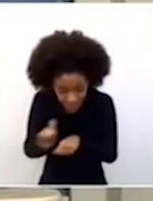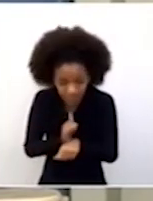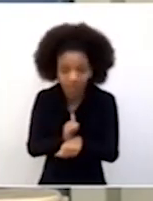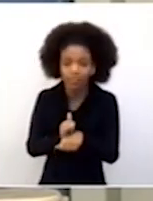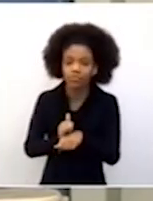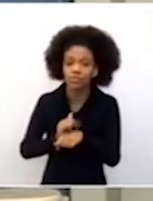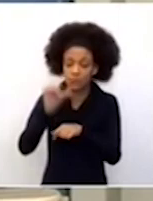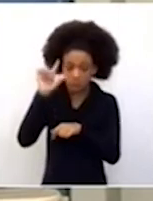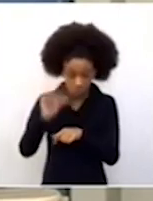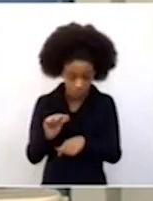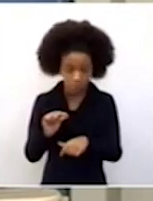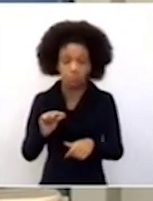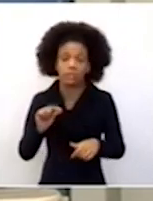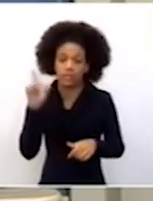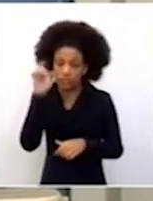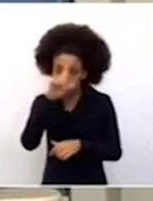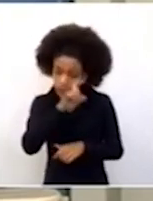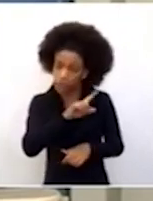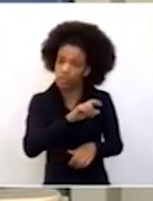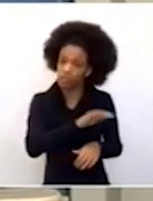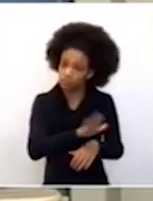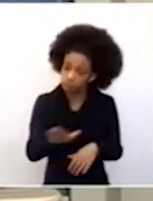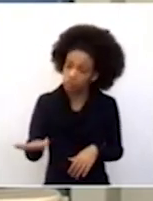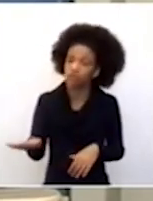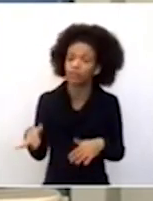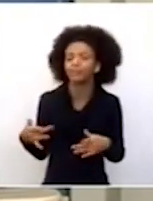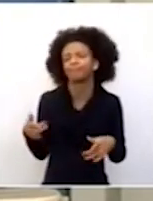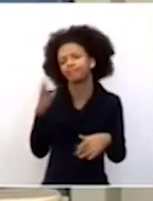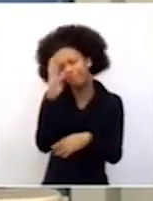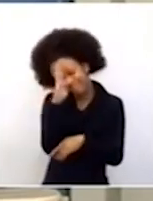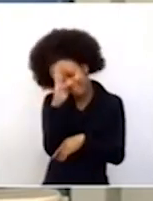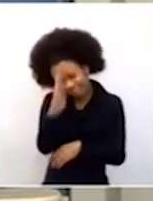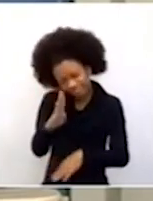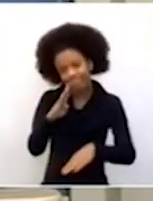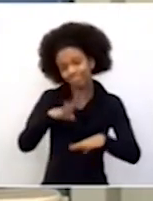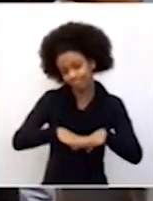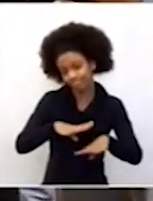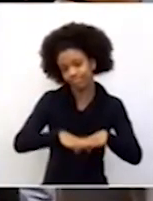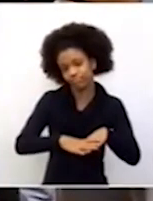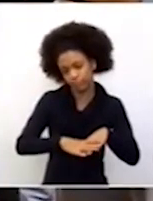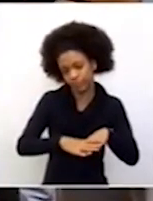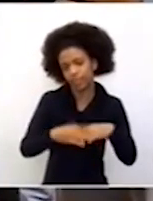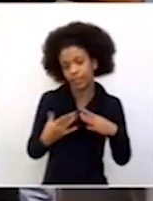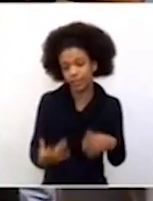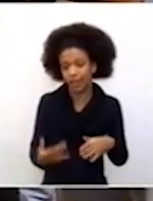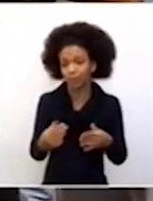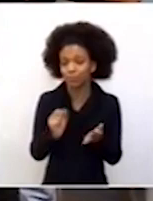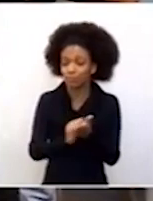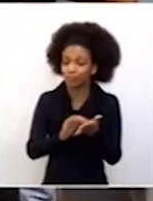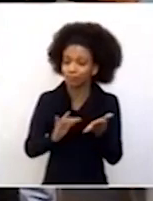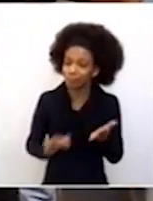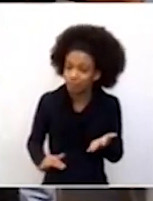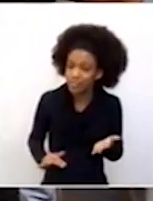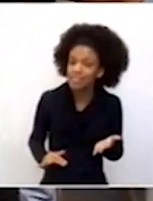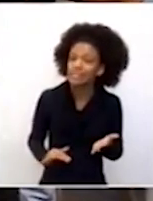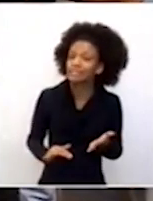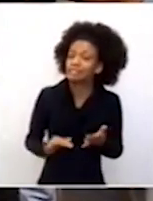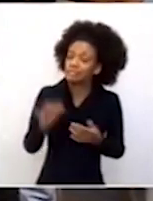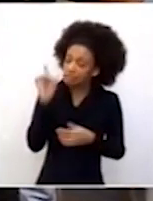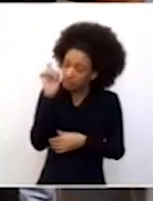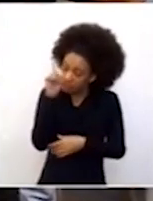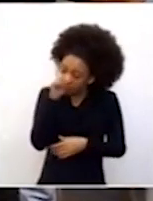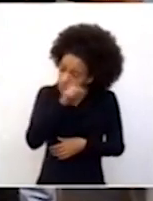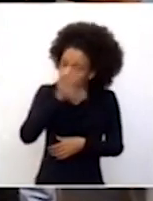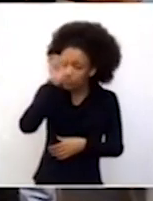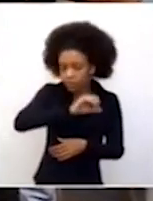os impactos da dificuldade de aprendizagem dos alunos, principalmente na matemática, né, professora Denise, que é uma disciplina que tem uma certa complexidade,